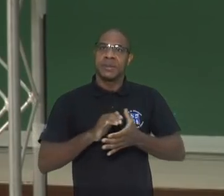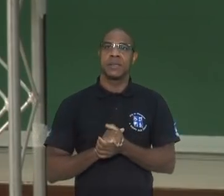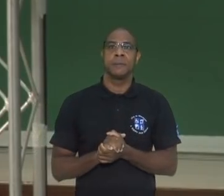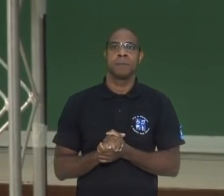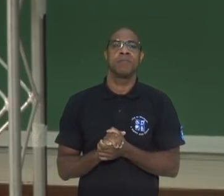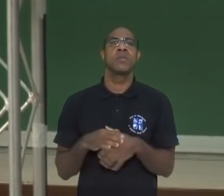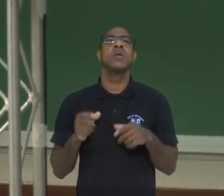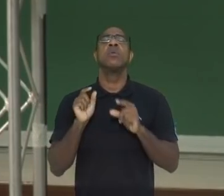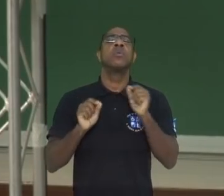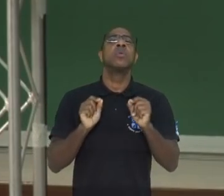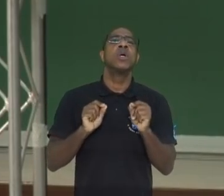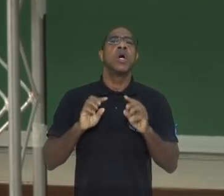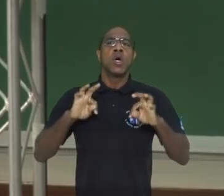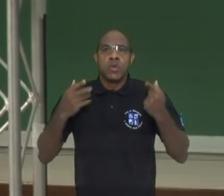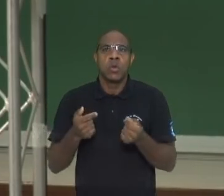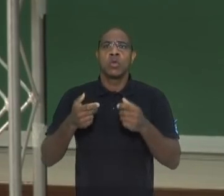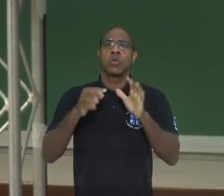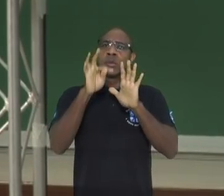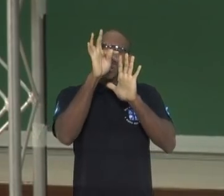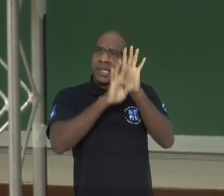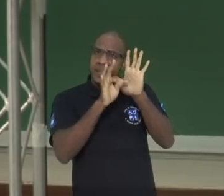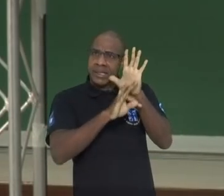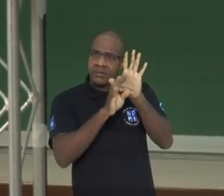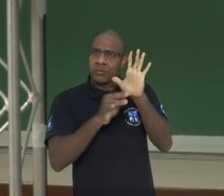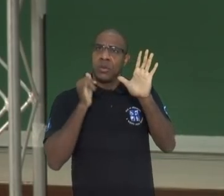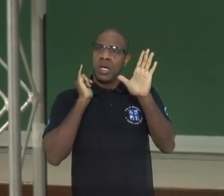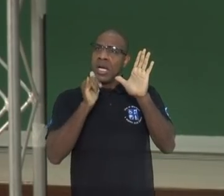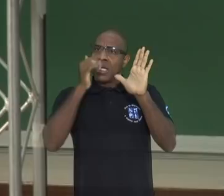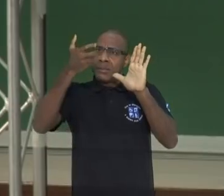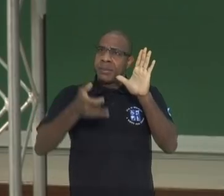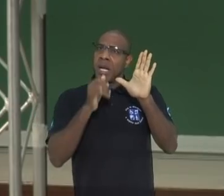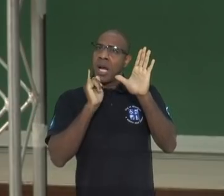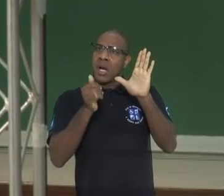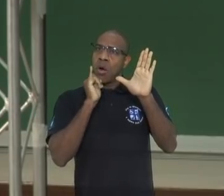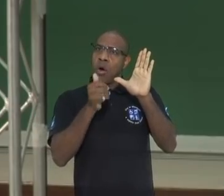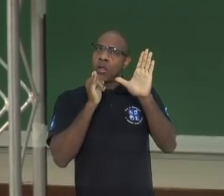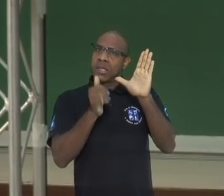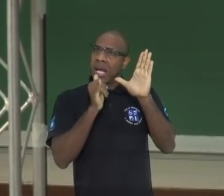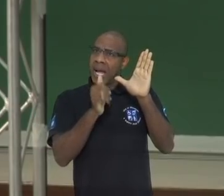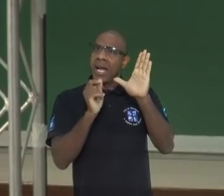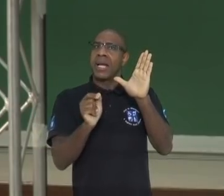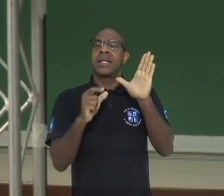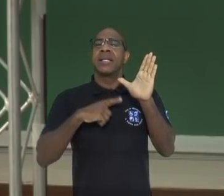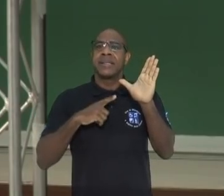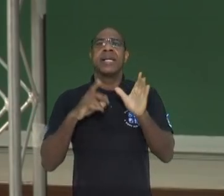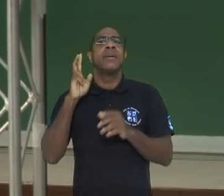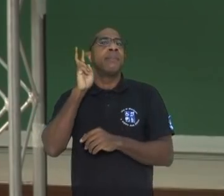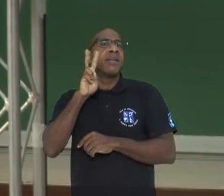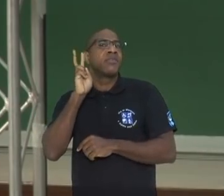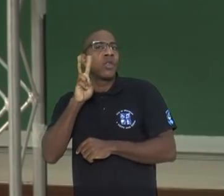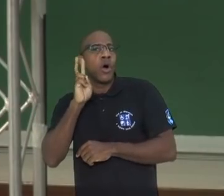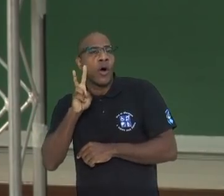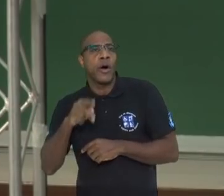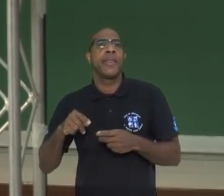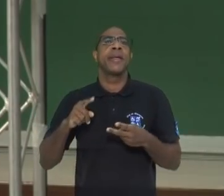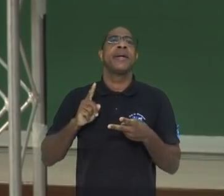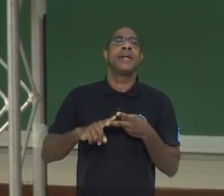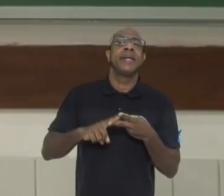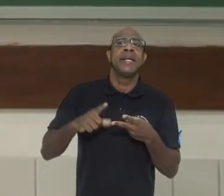isso? Todo texto narrativo, ele conta uma história,